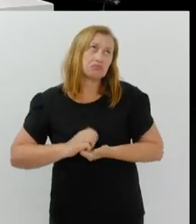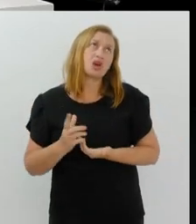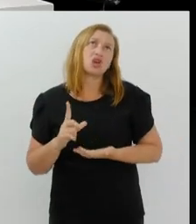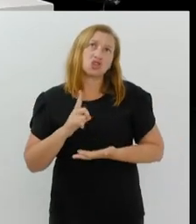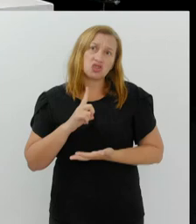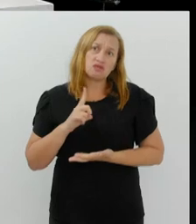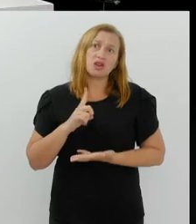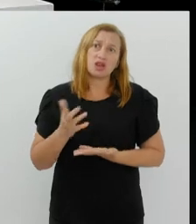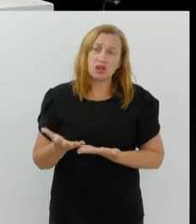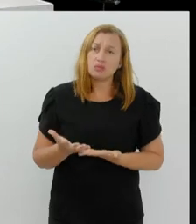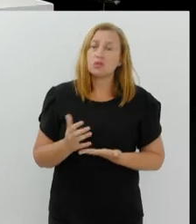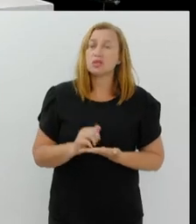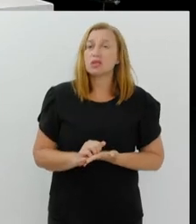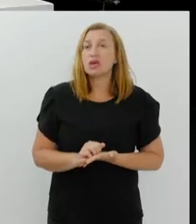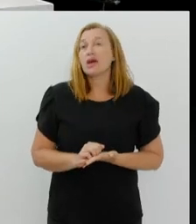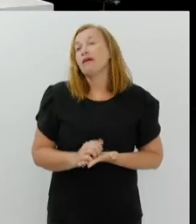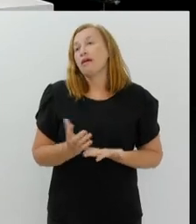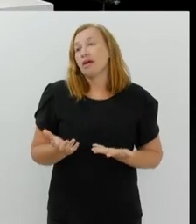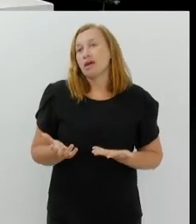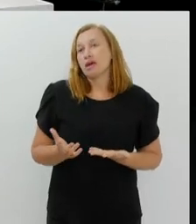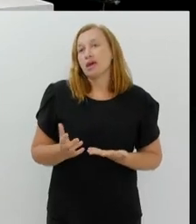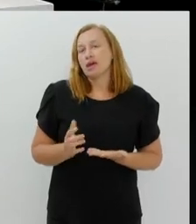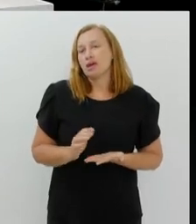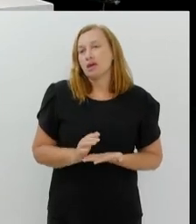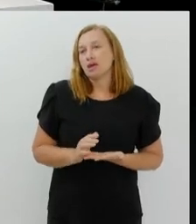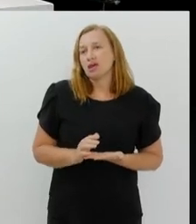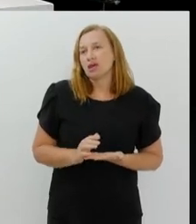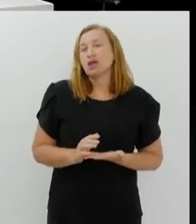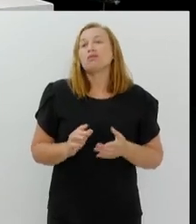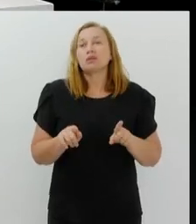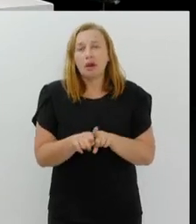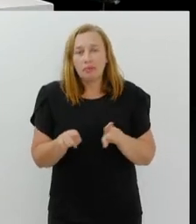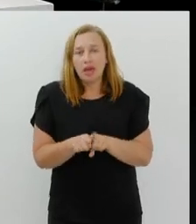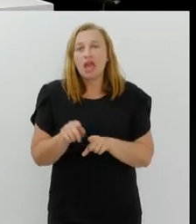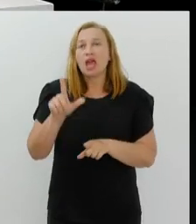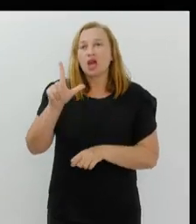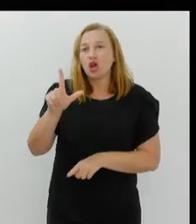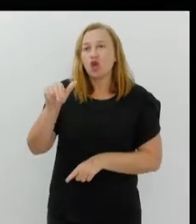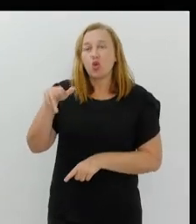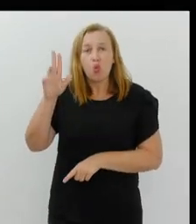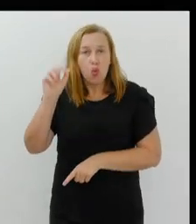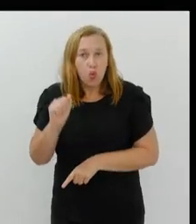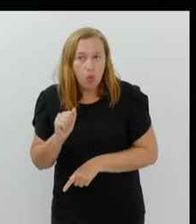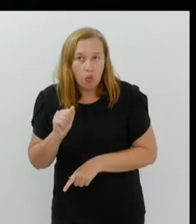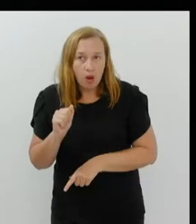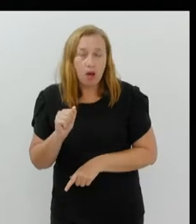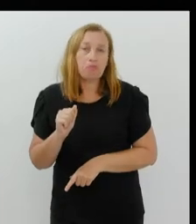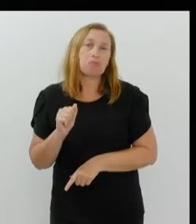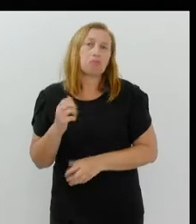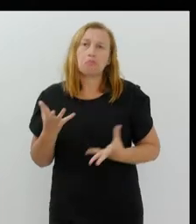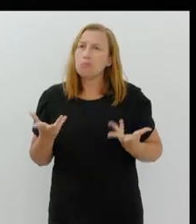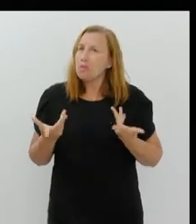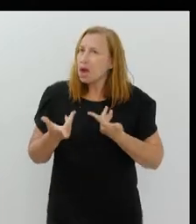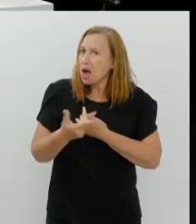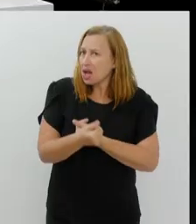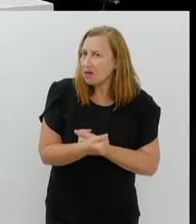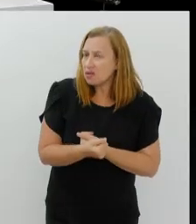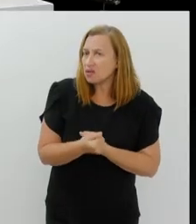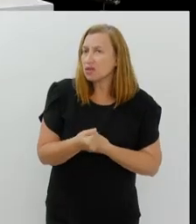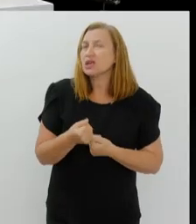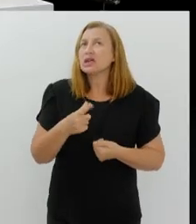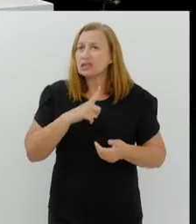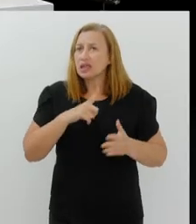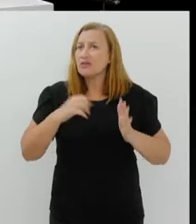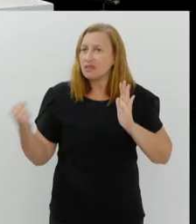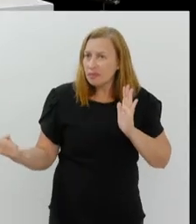Imperatriz. Tivemos várias que foram rainhas maravilhosas, que marcaram seus... A Luma de Oliveira. A Luma. Eu cheguei a fazer carnaval com a Luma.